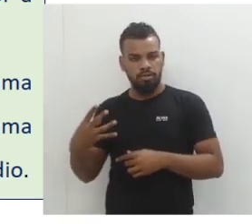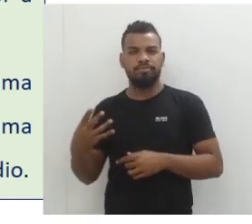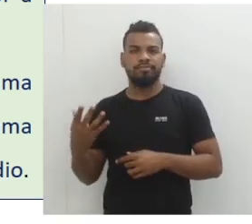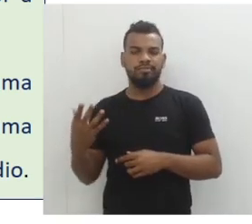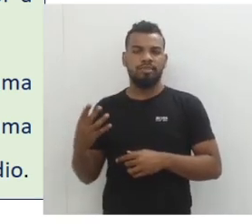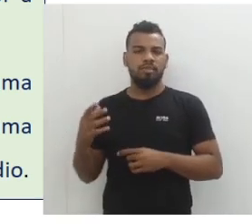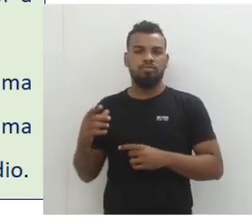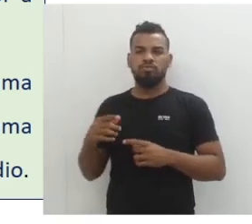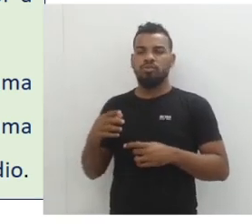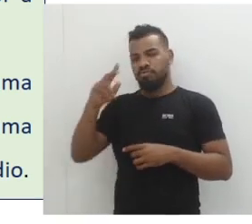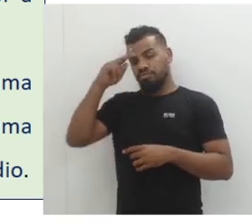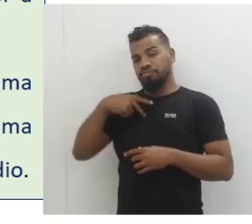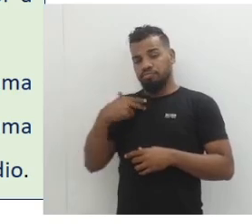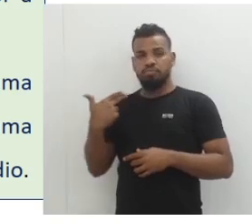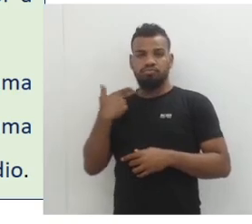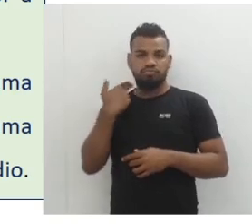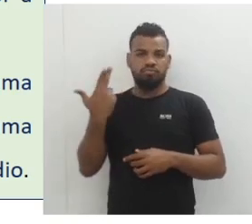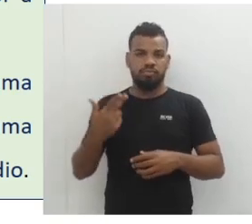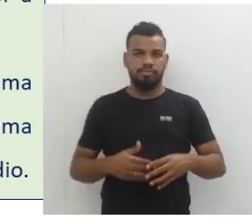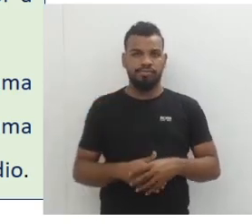1954, comete o suicídio.